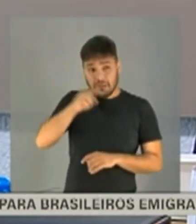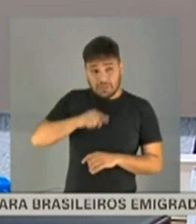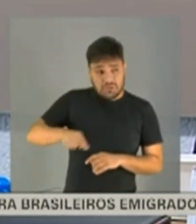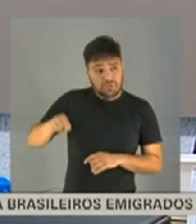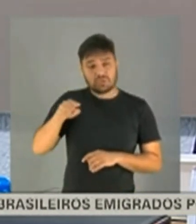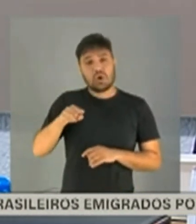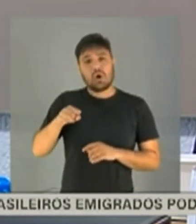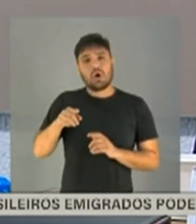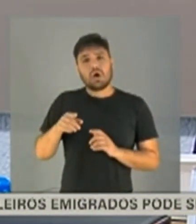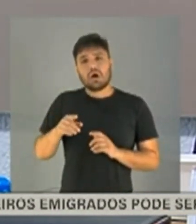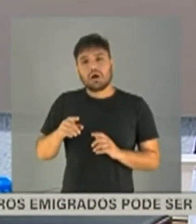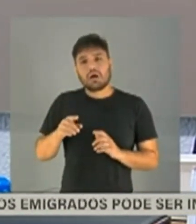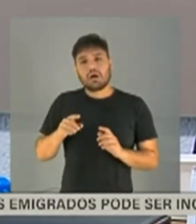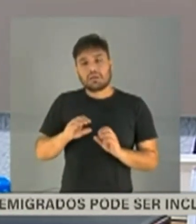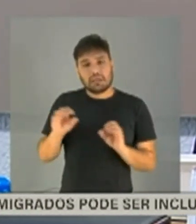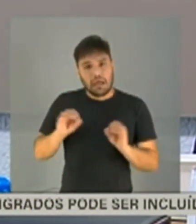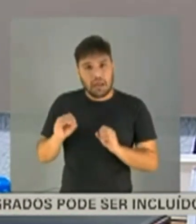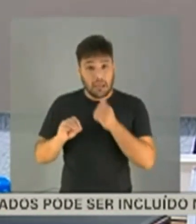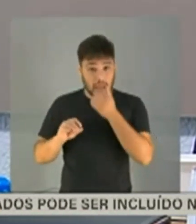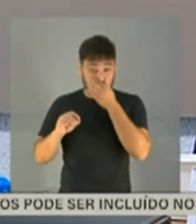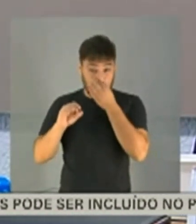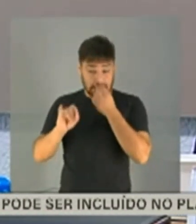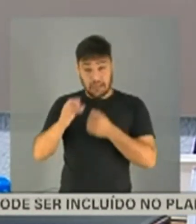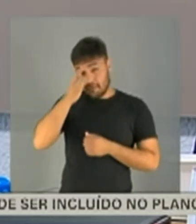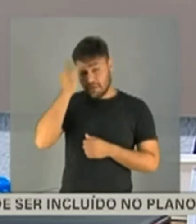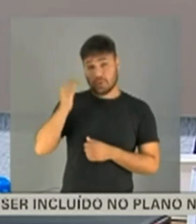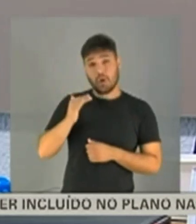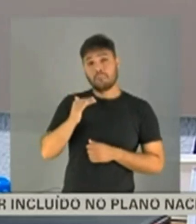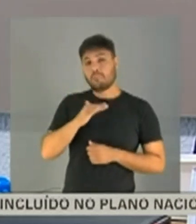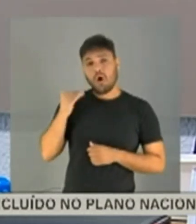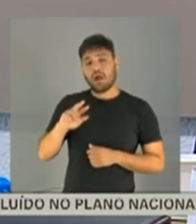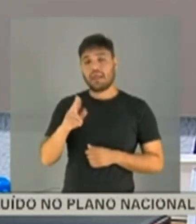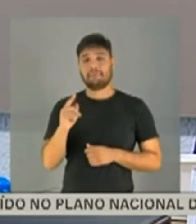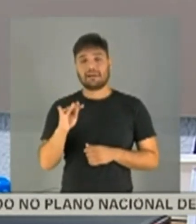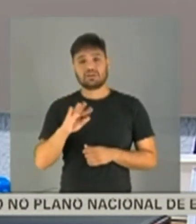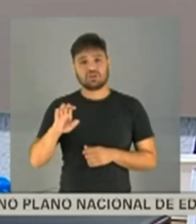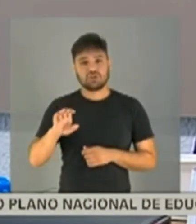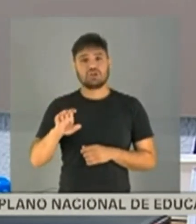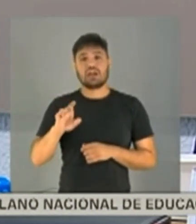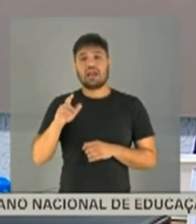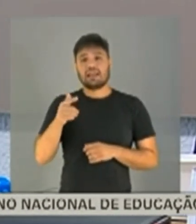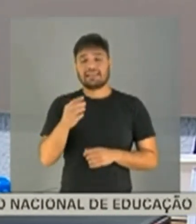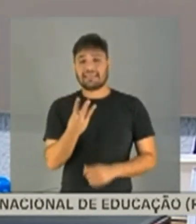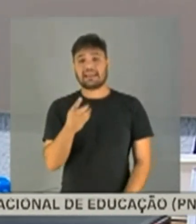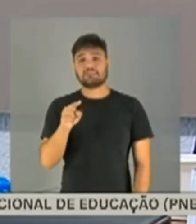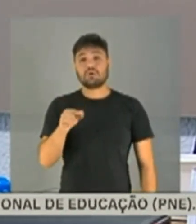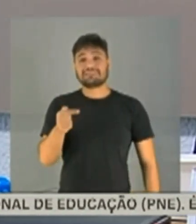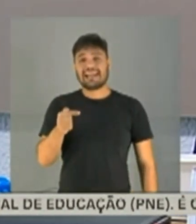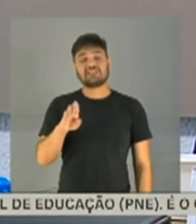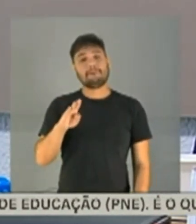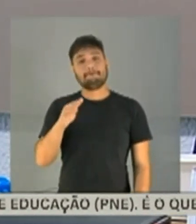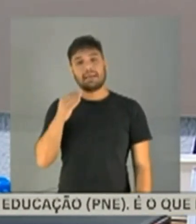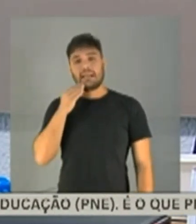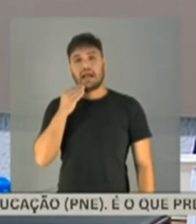para pôr do outro lado da balança, se os nossos pacientes não morrem de hepatite, isso não existe, 3,7